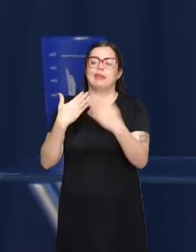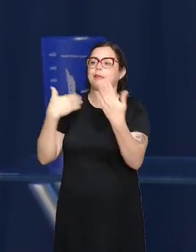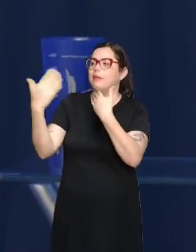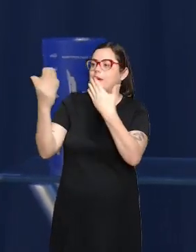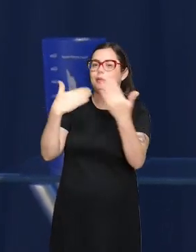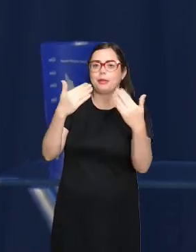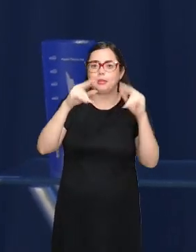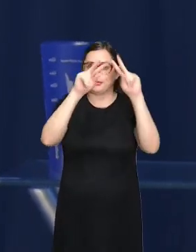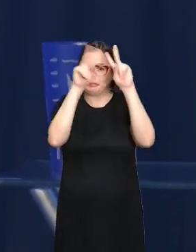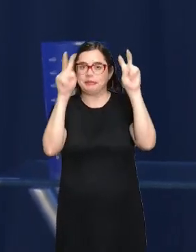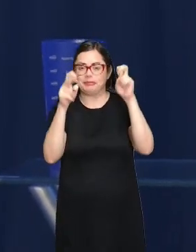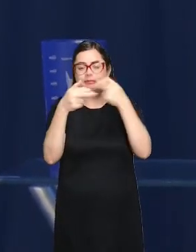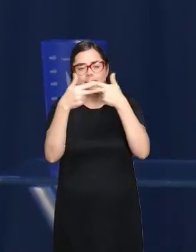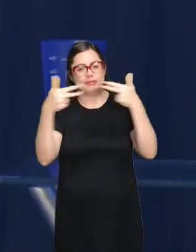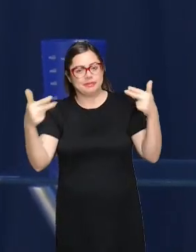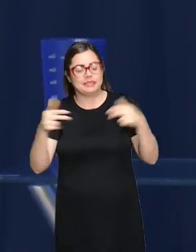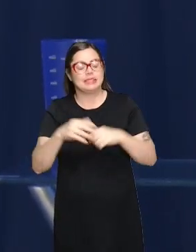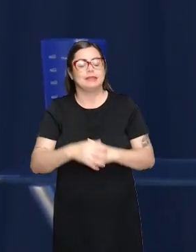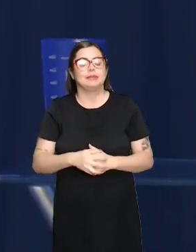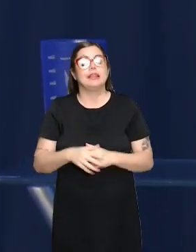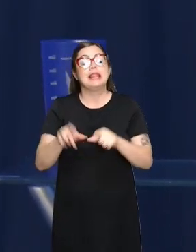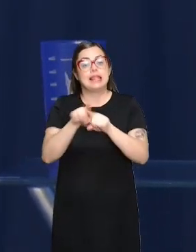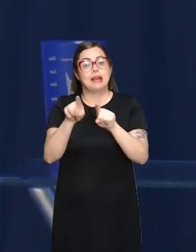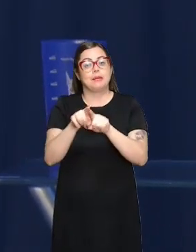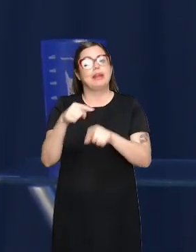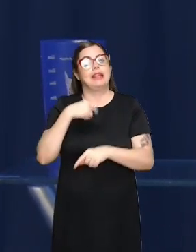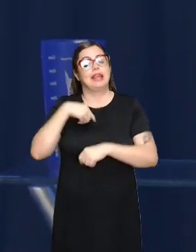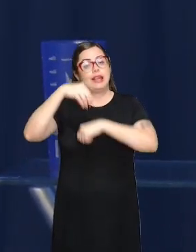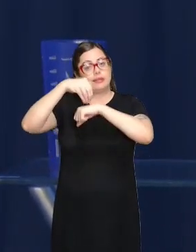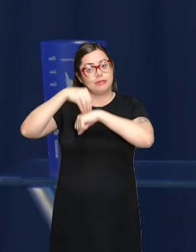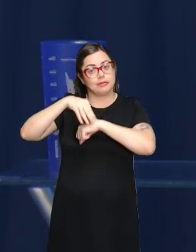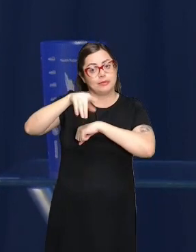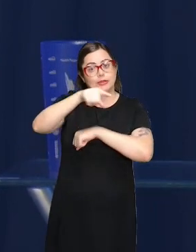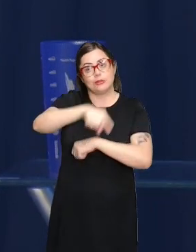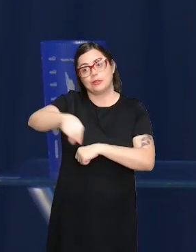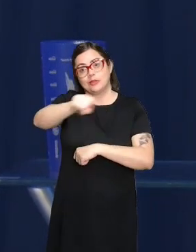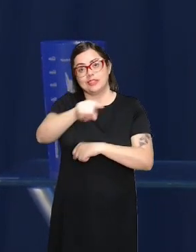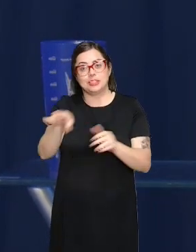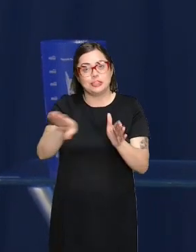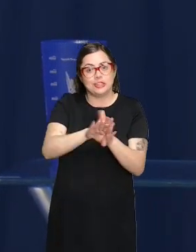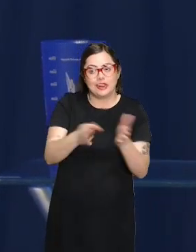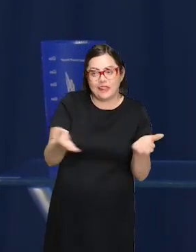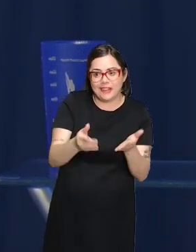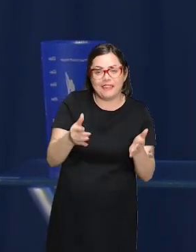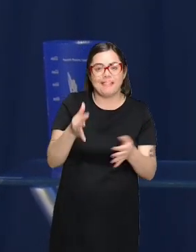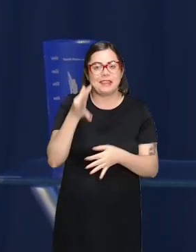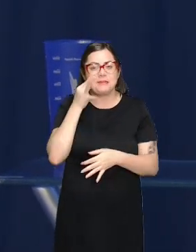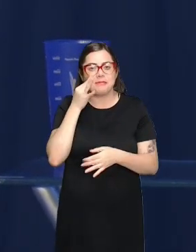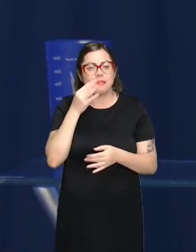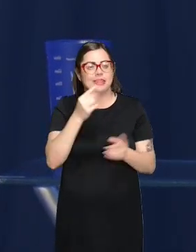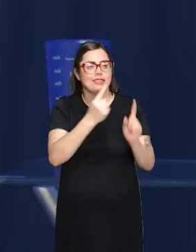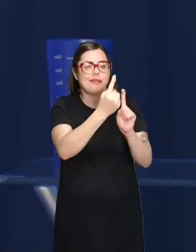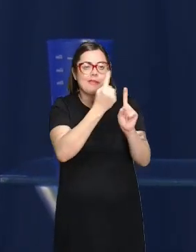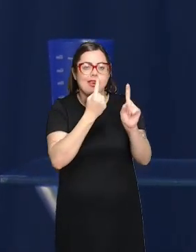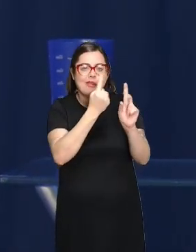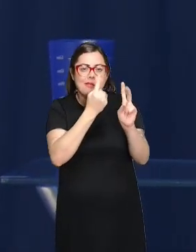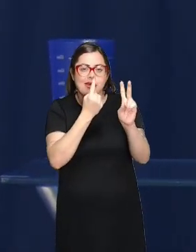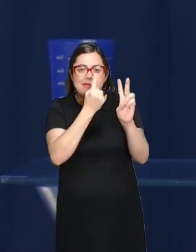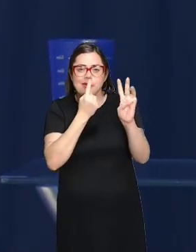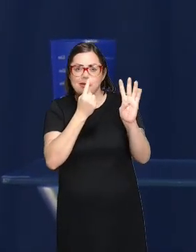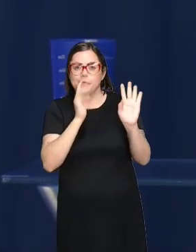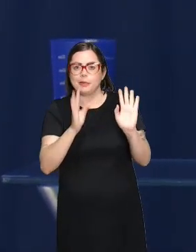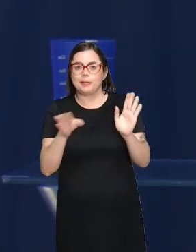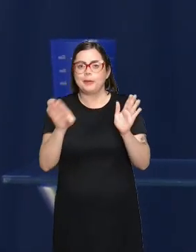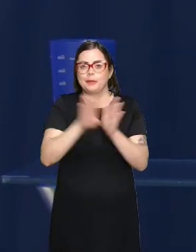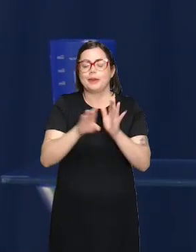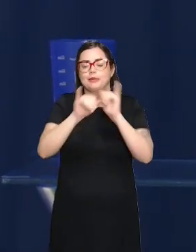assunto. Quero também dar um recadinho para quem chegou agora. A gente viu que foi chegando pessoas, né, quando já tinha começado o